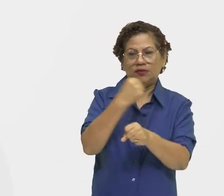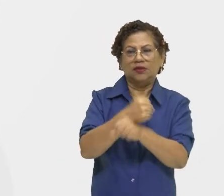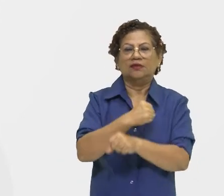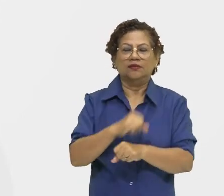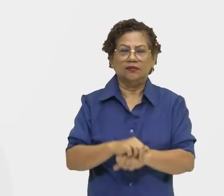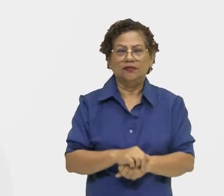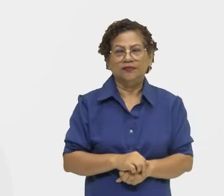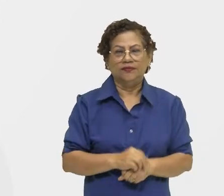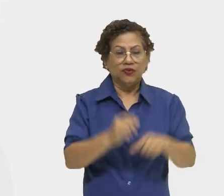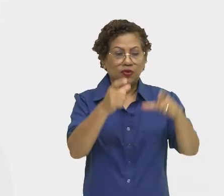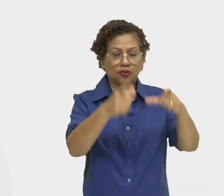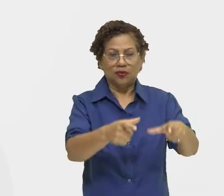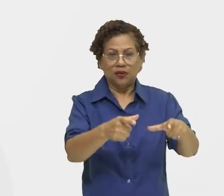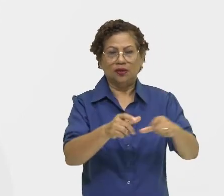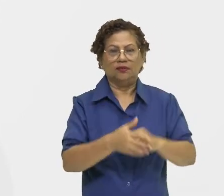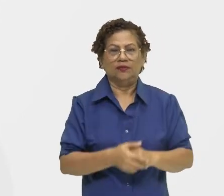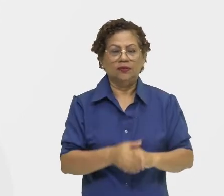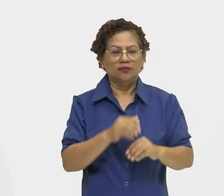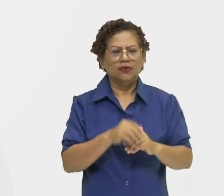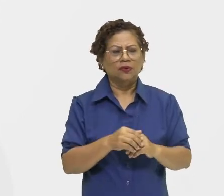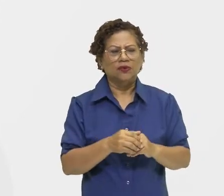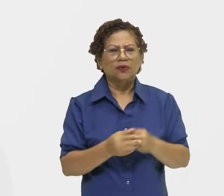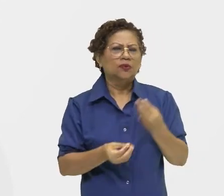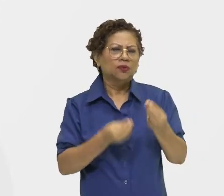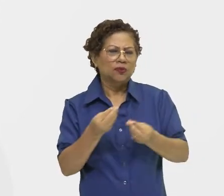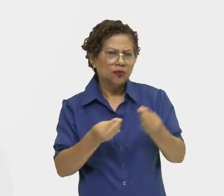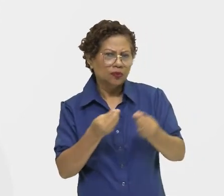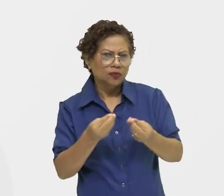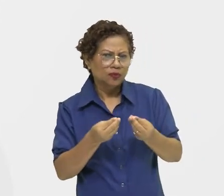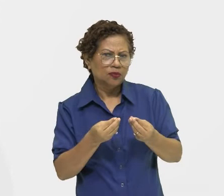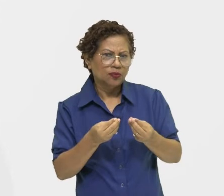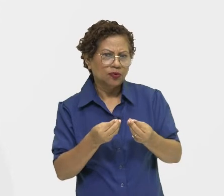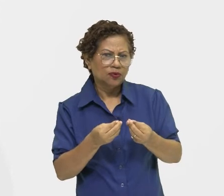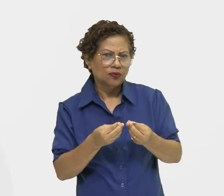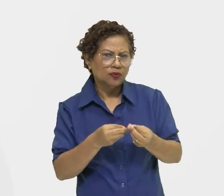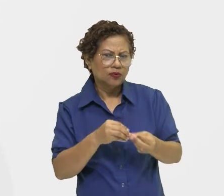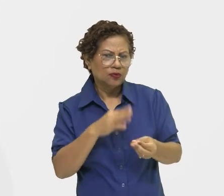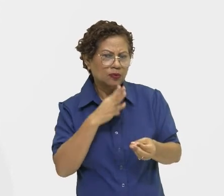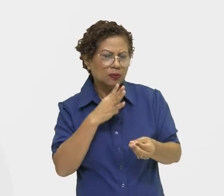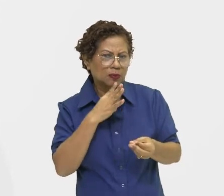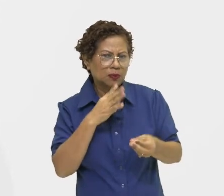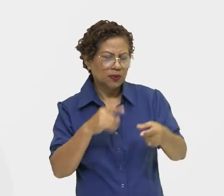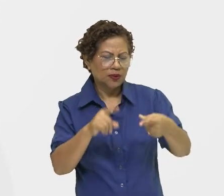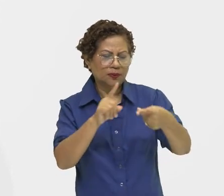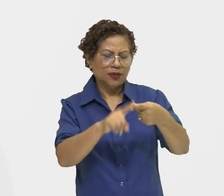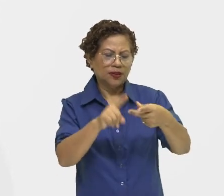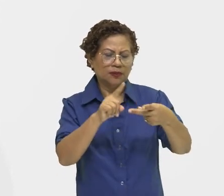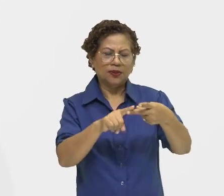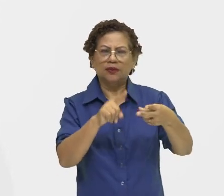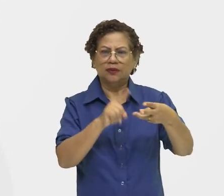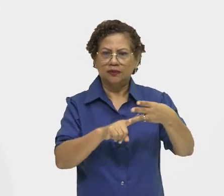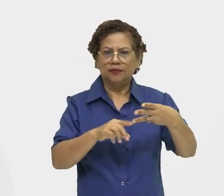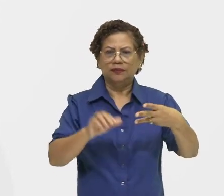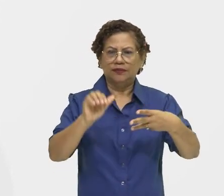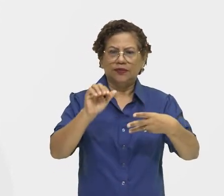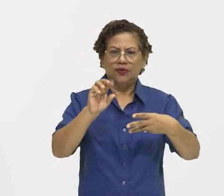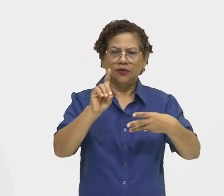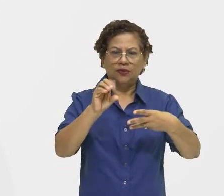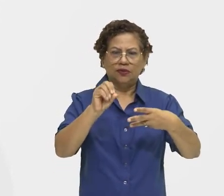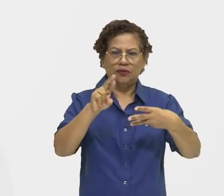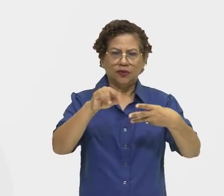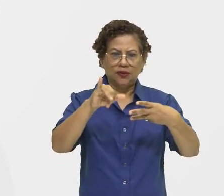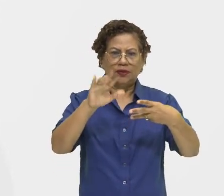templos, eles são identificados a partir de 3 ordens arquitetônicas a saber. A ordem dórica, a